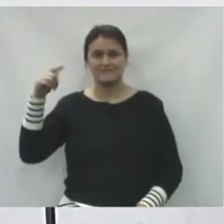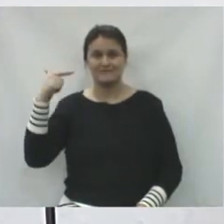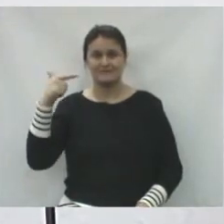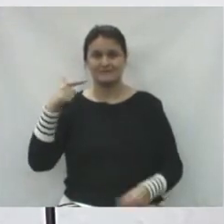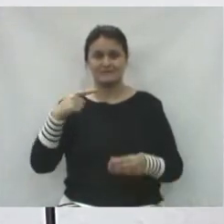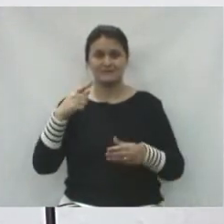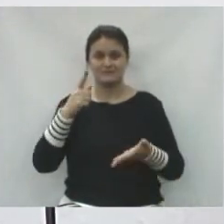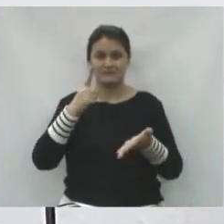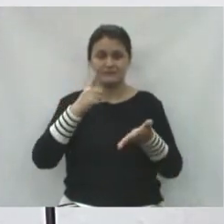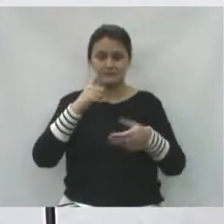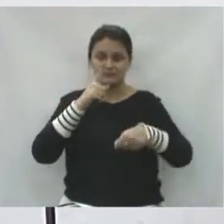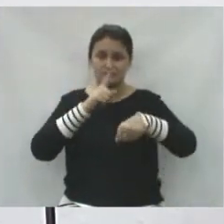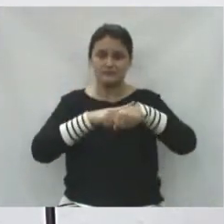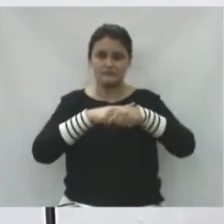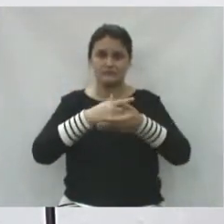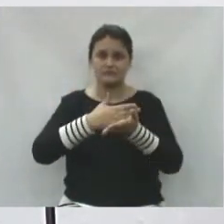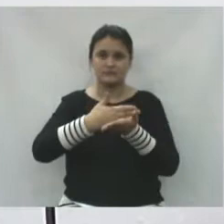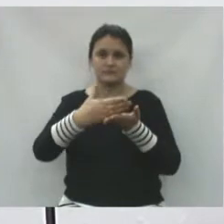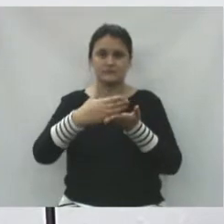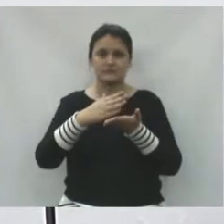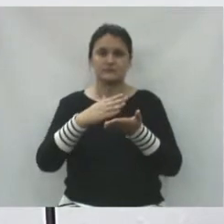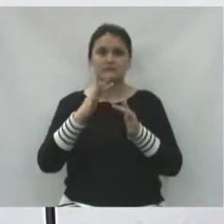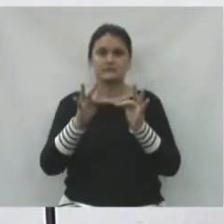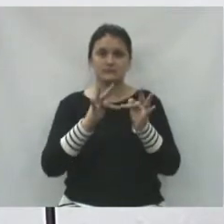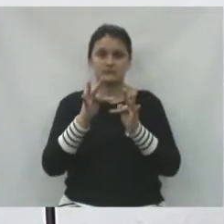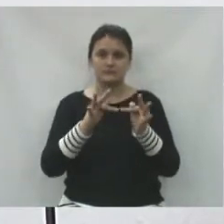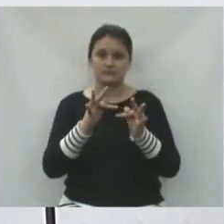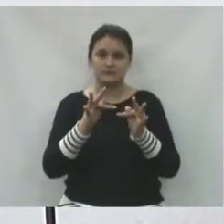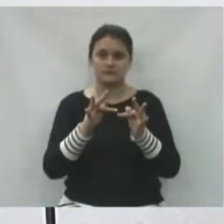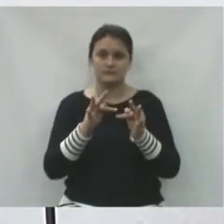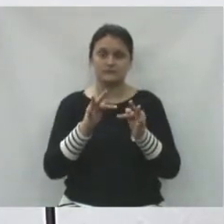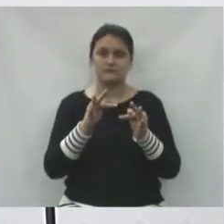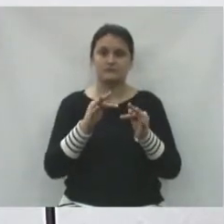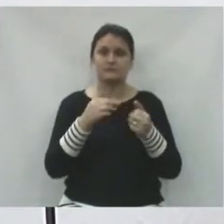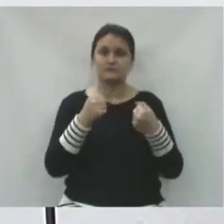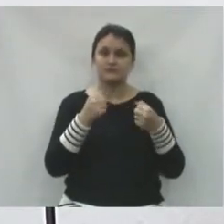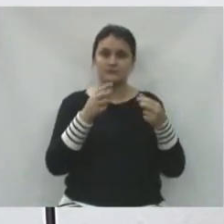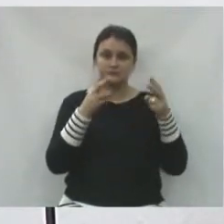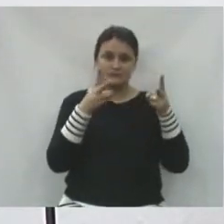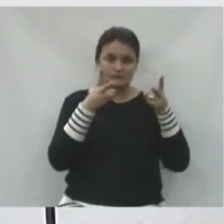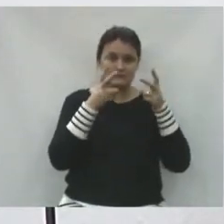automática a extensão aos demais entes da Federação, estes, em suas